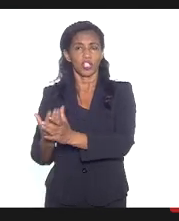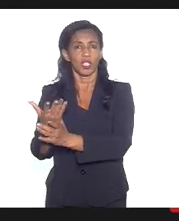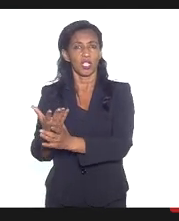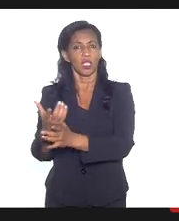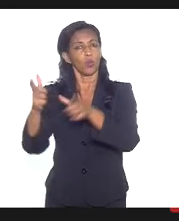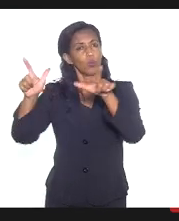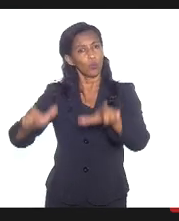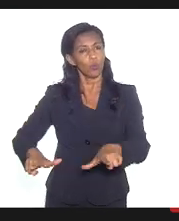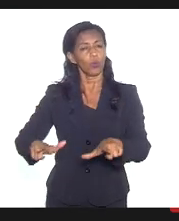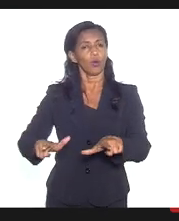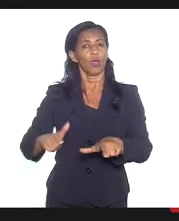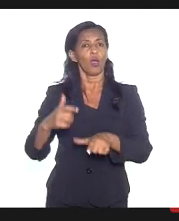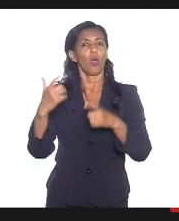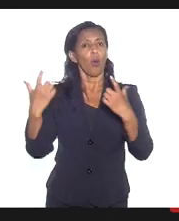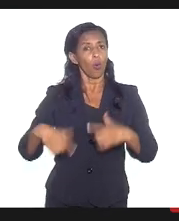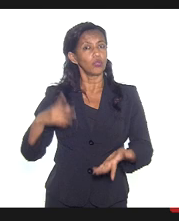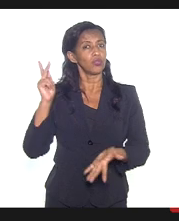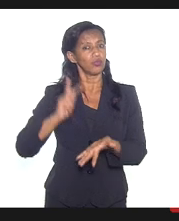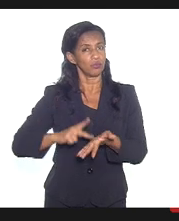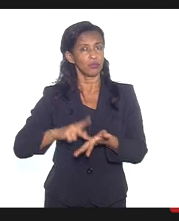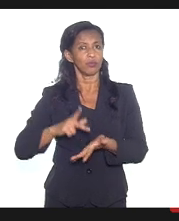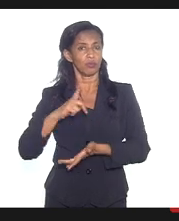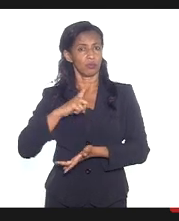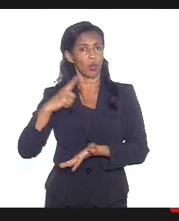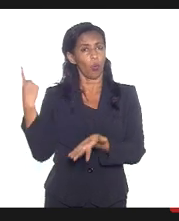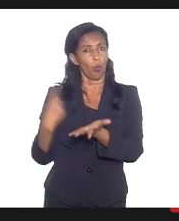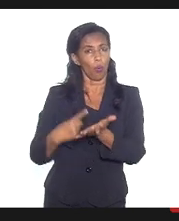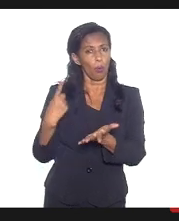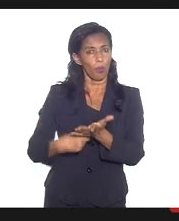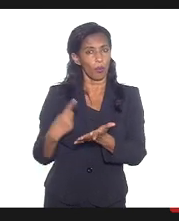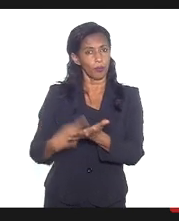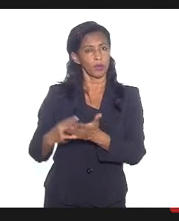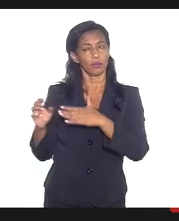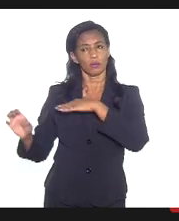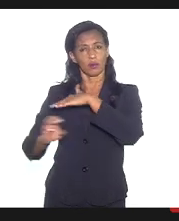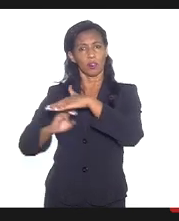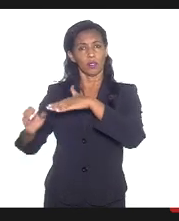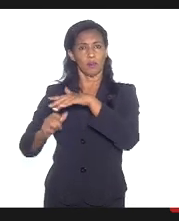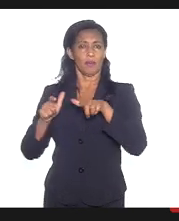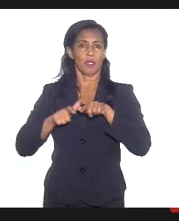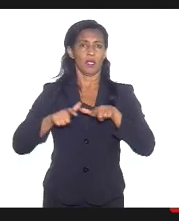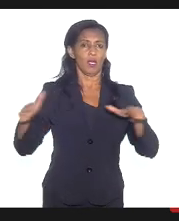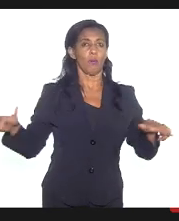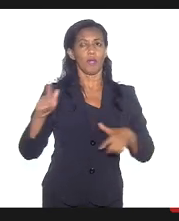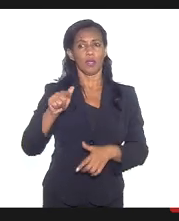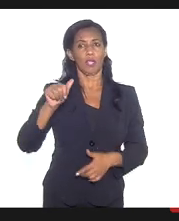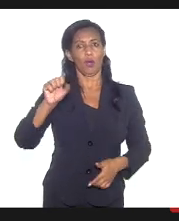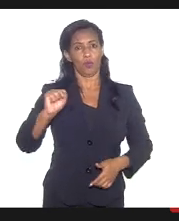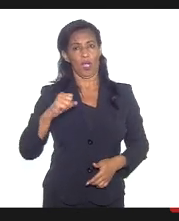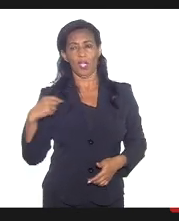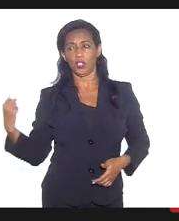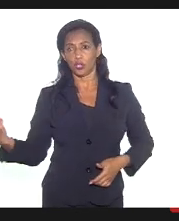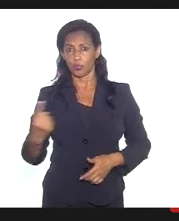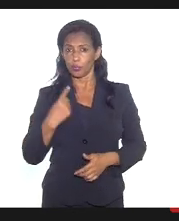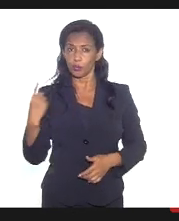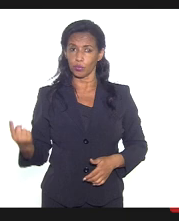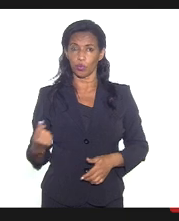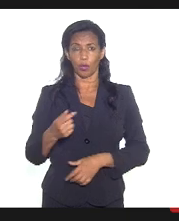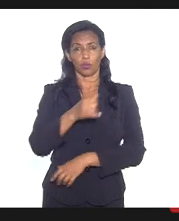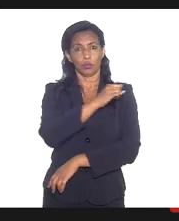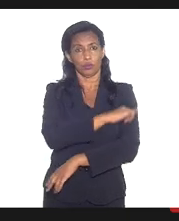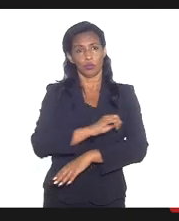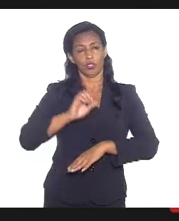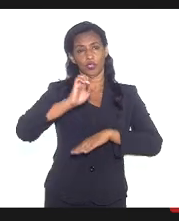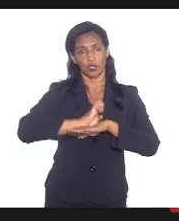ambiente onde, de fato, haja assim, um compromisso das empresas em aumentar esse gás para o nosso território. De certa forma,